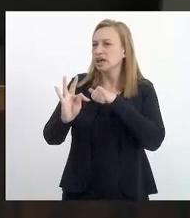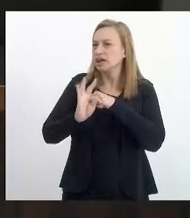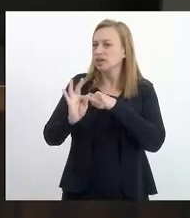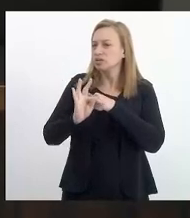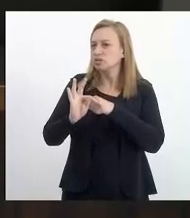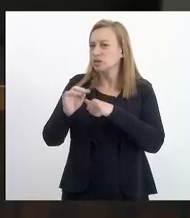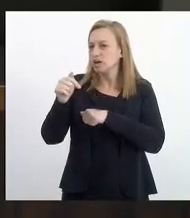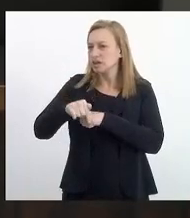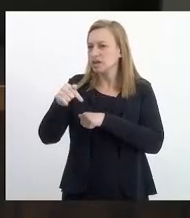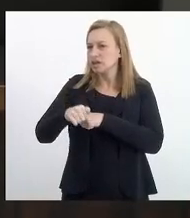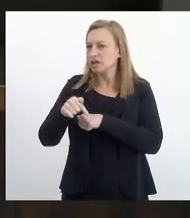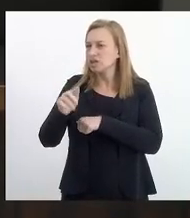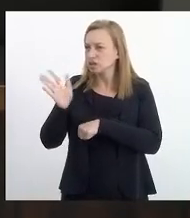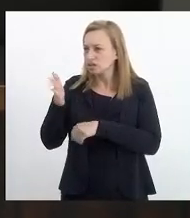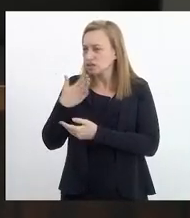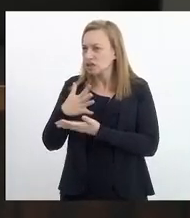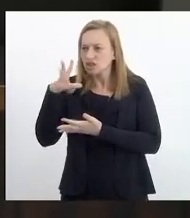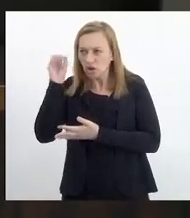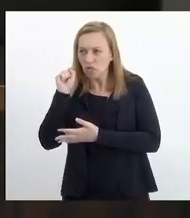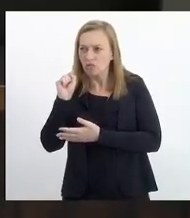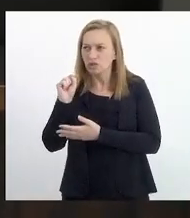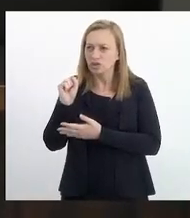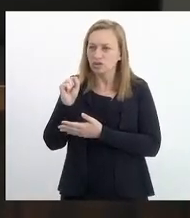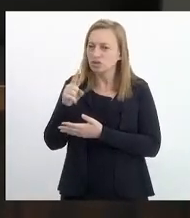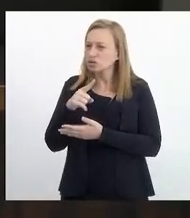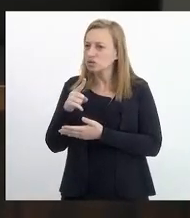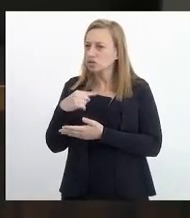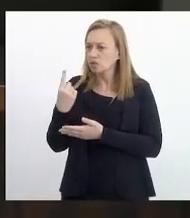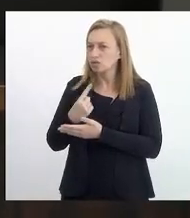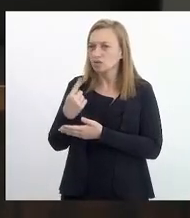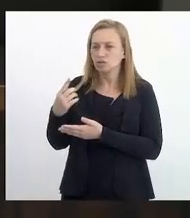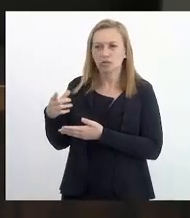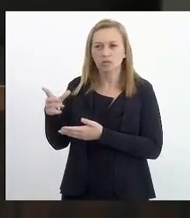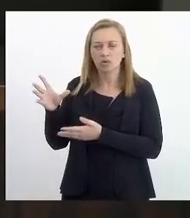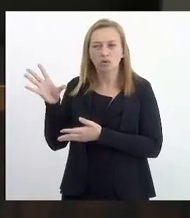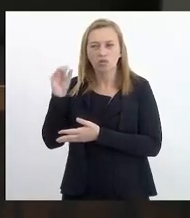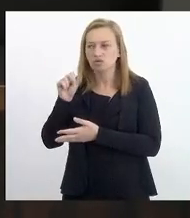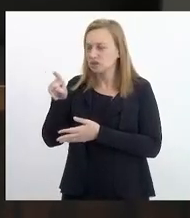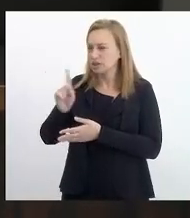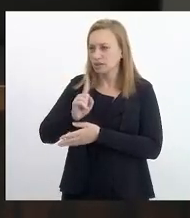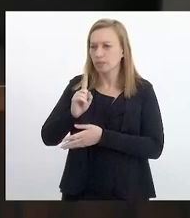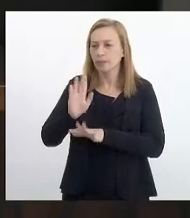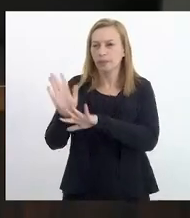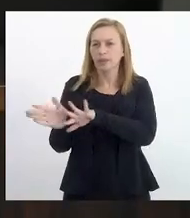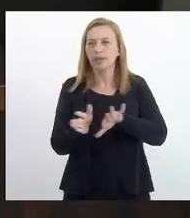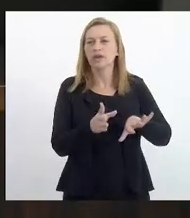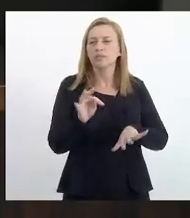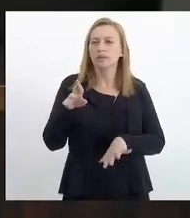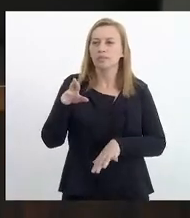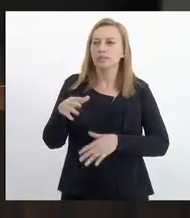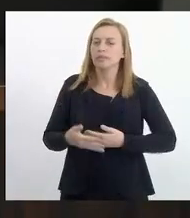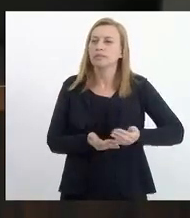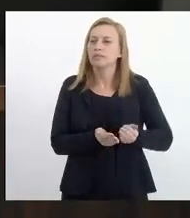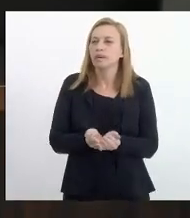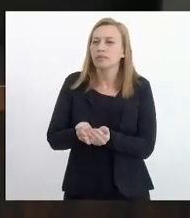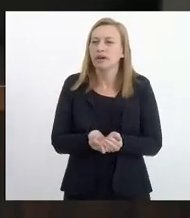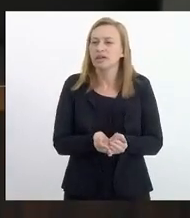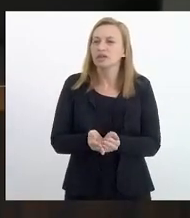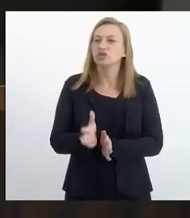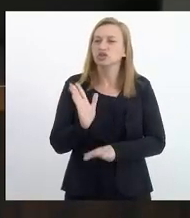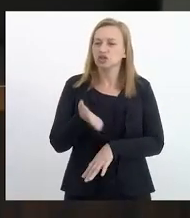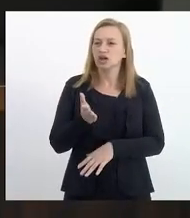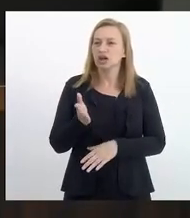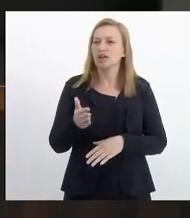vocês já começam a me ouvir aí, mas aqui nós não estamos ouvindo vocês. Já. Bebetão, eu já caminhei hoje 7 quilômetros para preparar